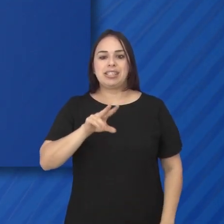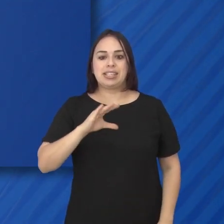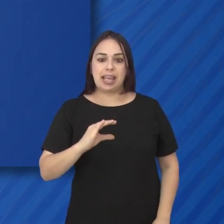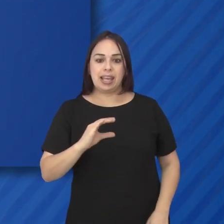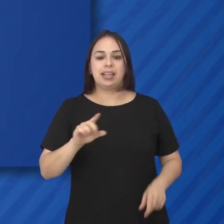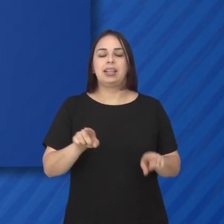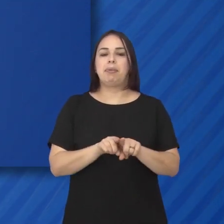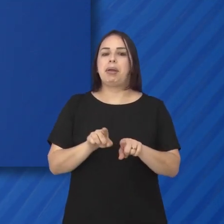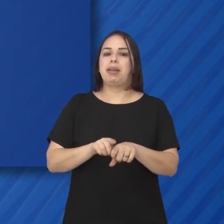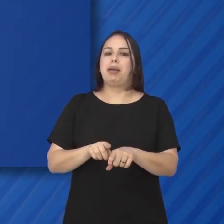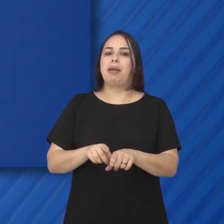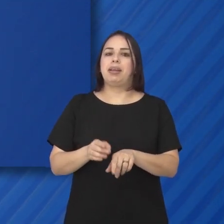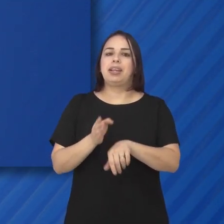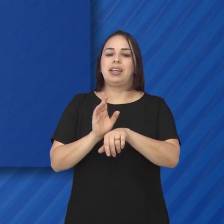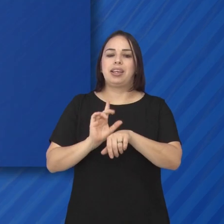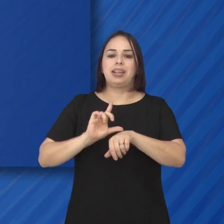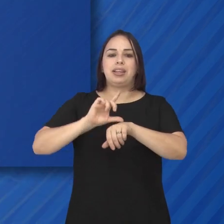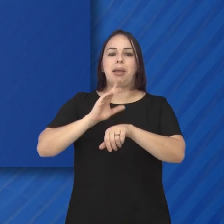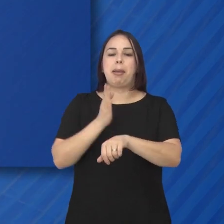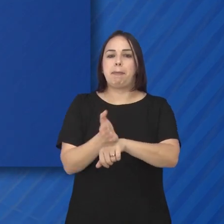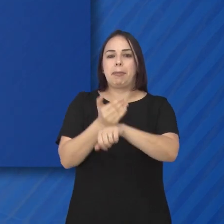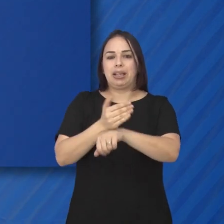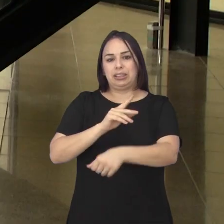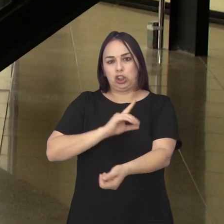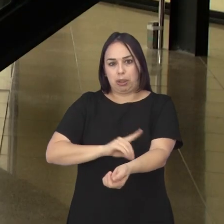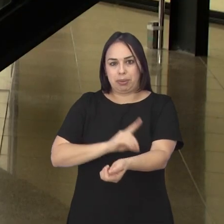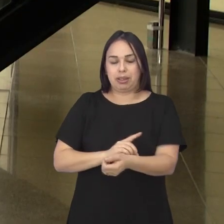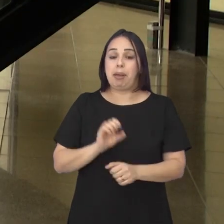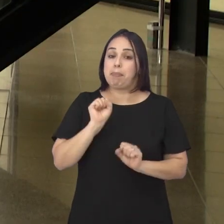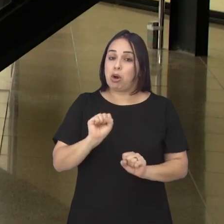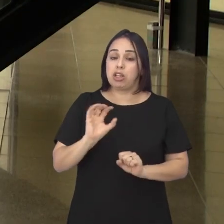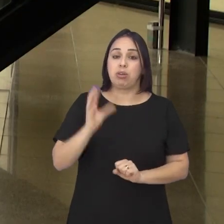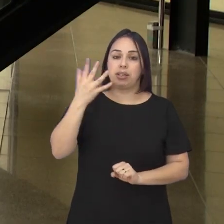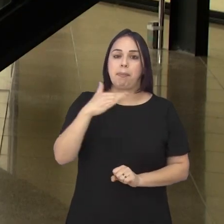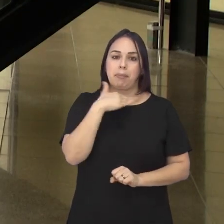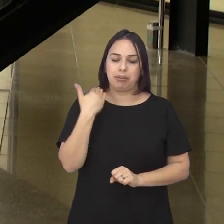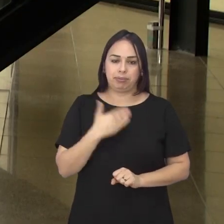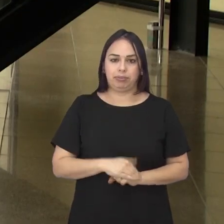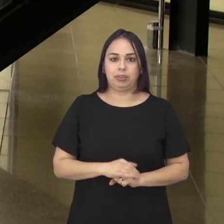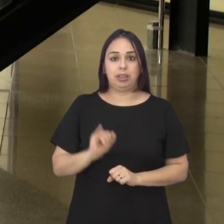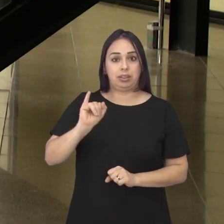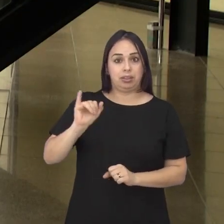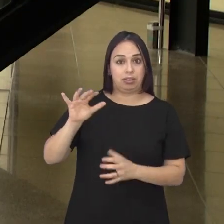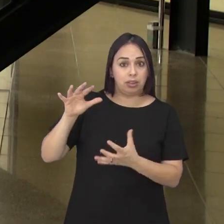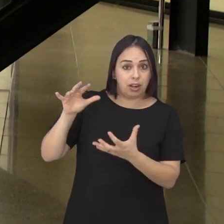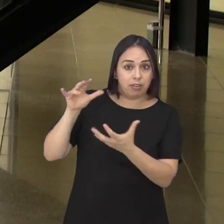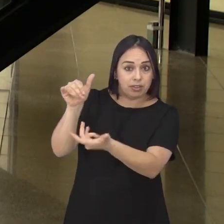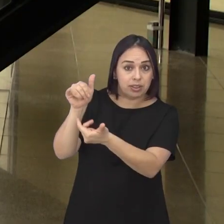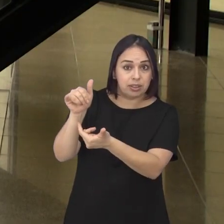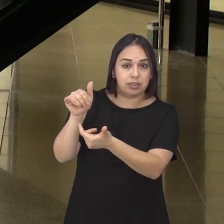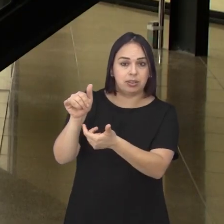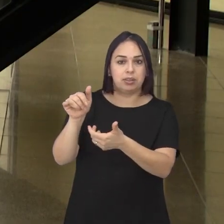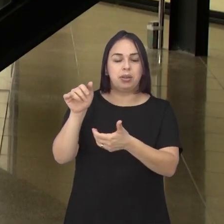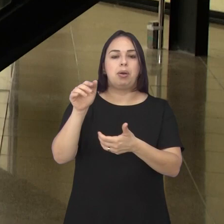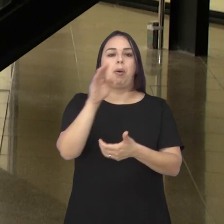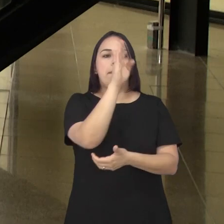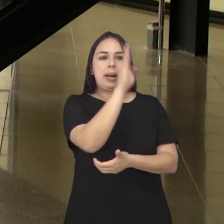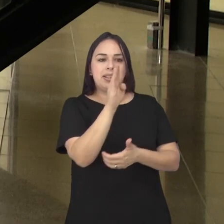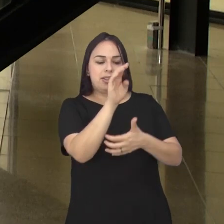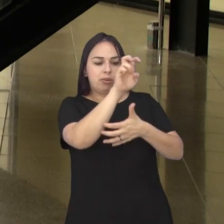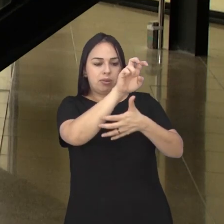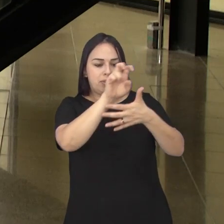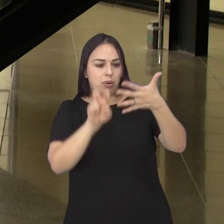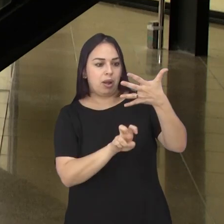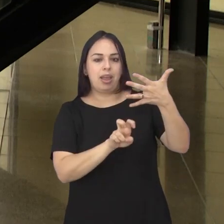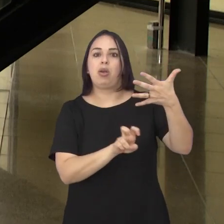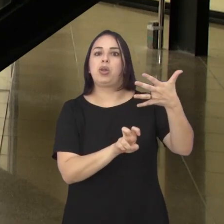em casos mais graves, pode até levar à morte. De acordo com a Federação Internacional de Diabetes, o Brasil é o 5º país